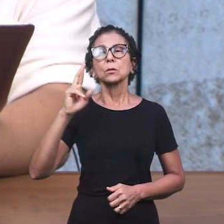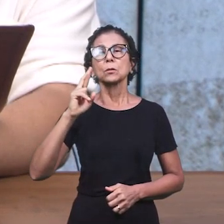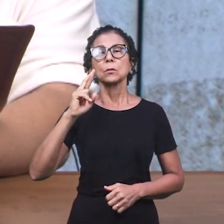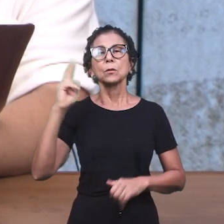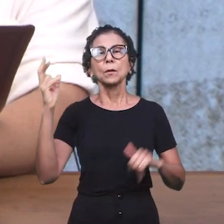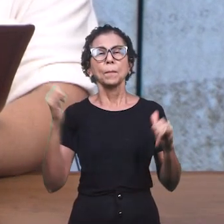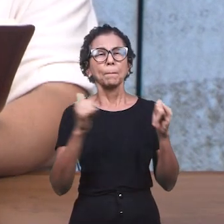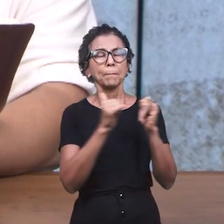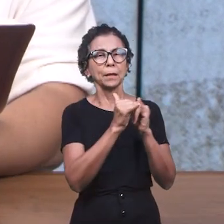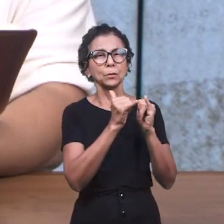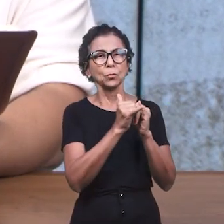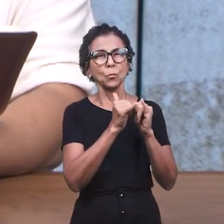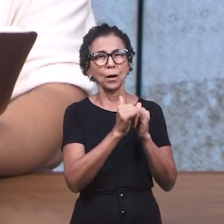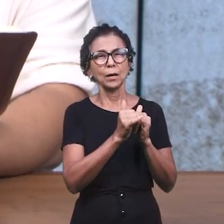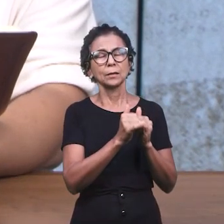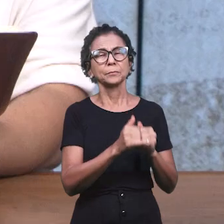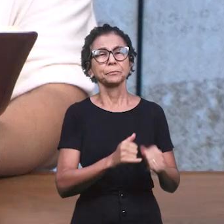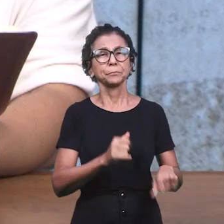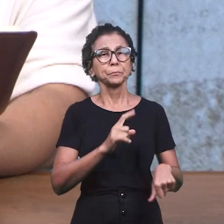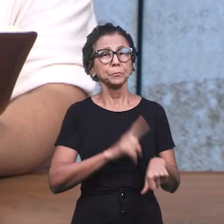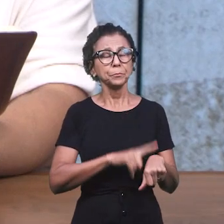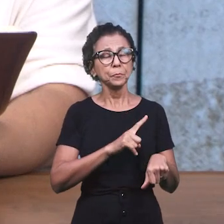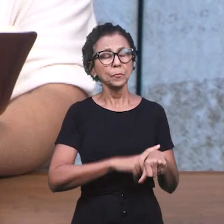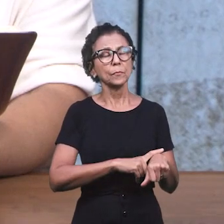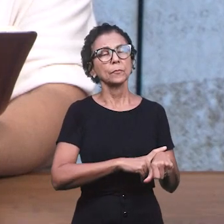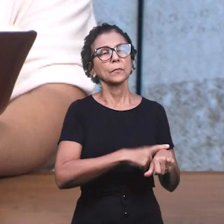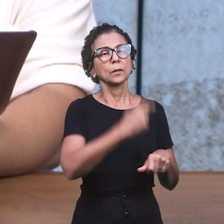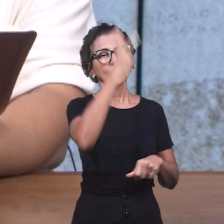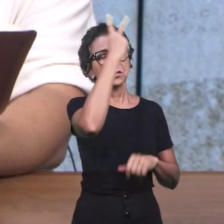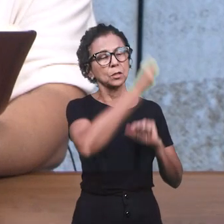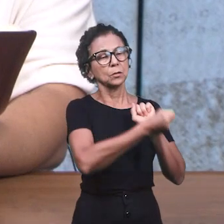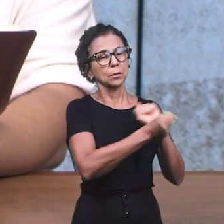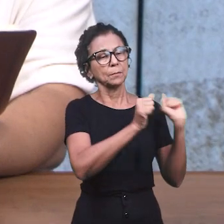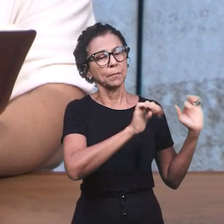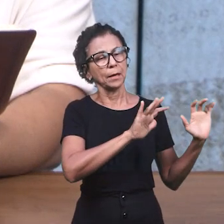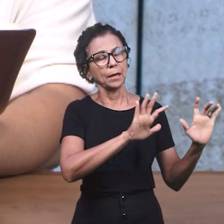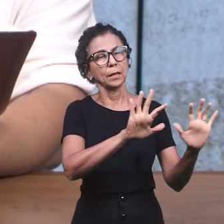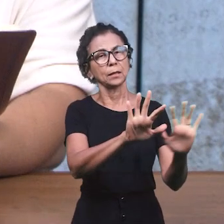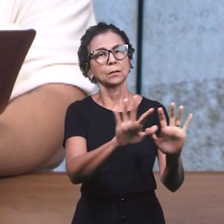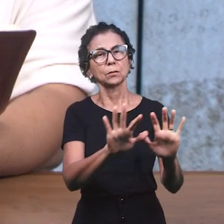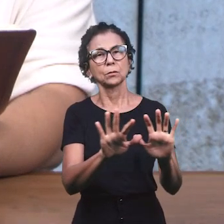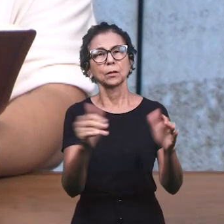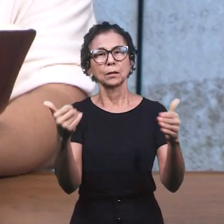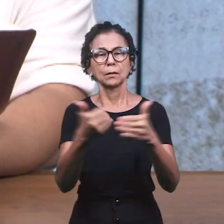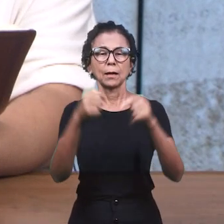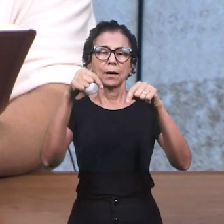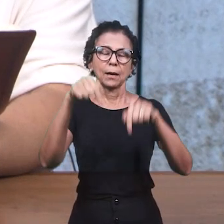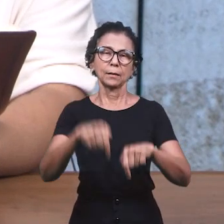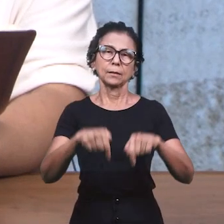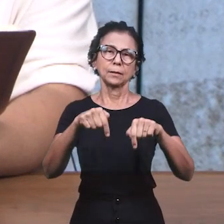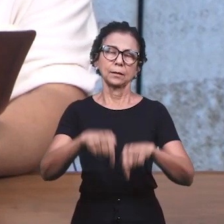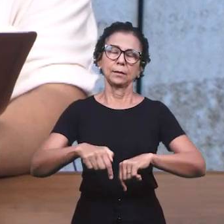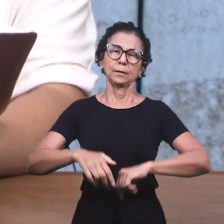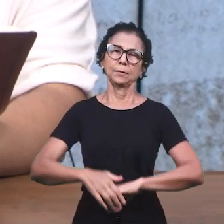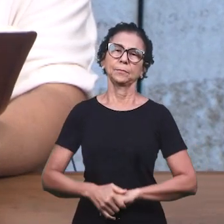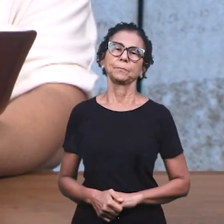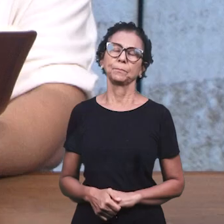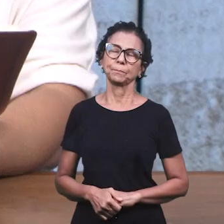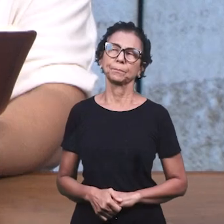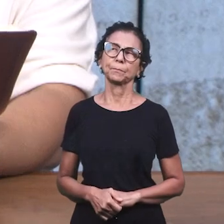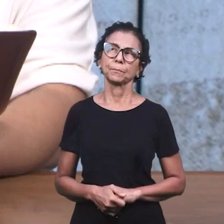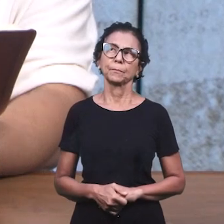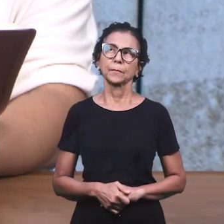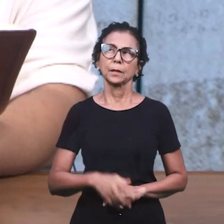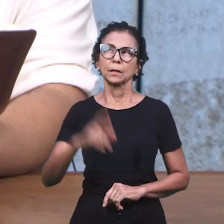desde a terra do Egito até aqui. E disse o Senhor: conforme a tua palavra